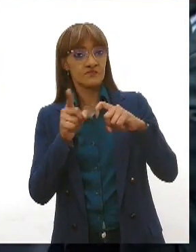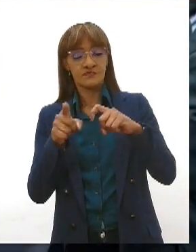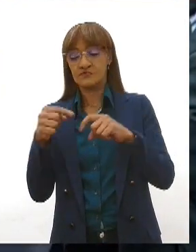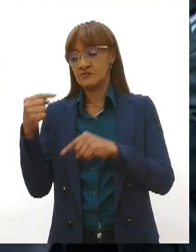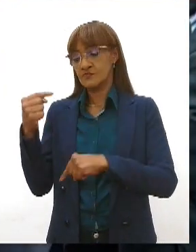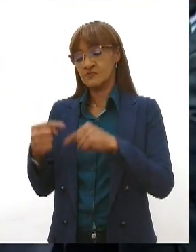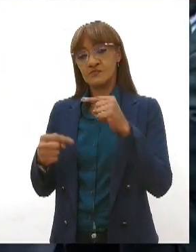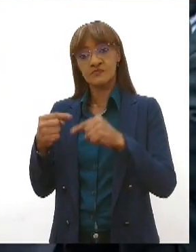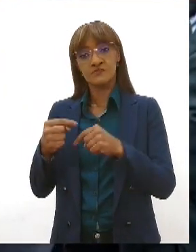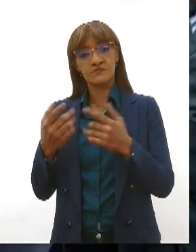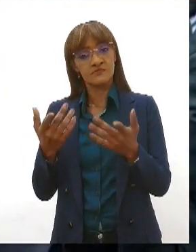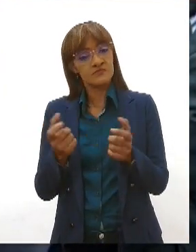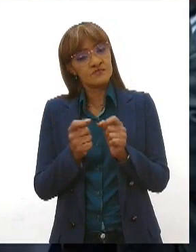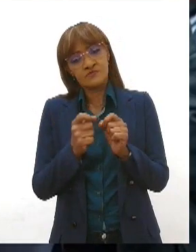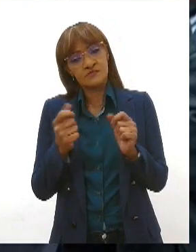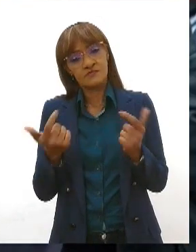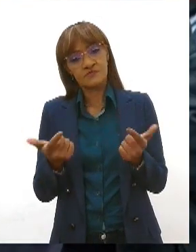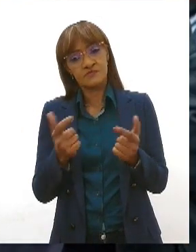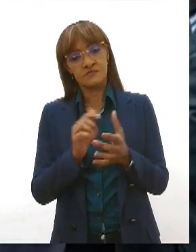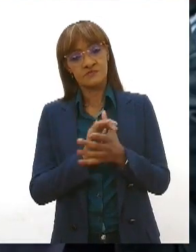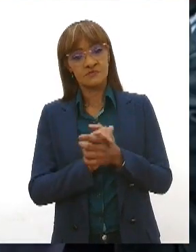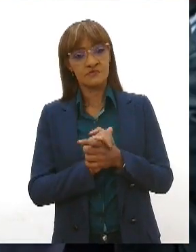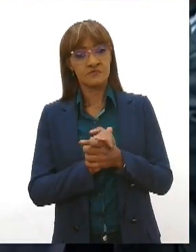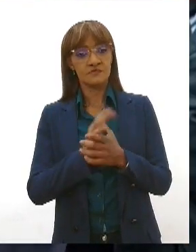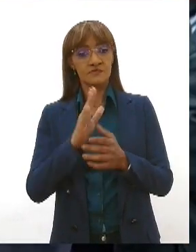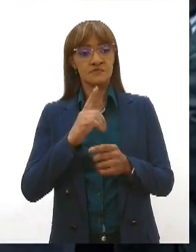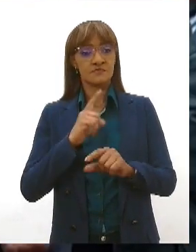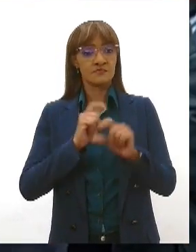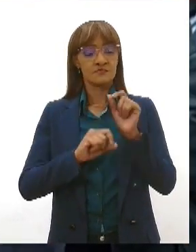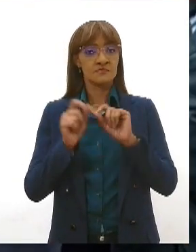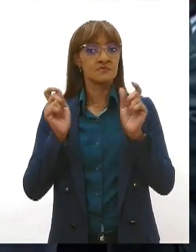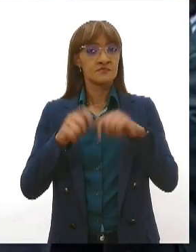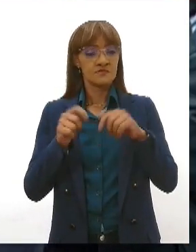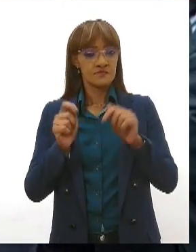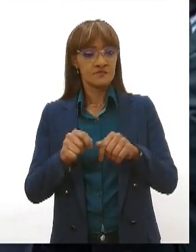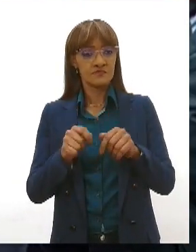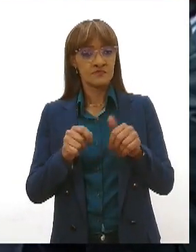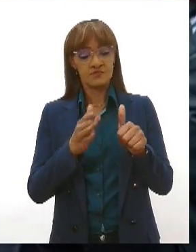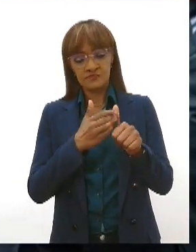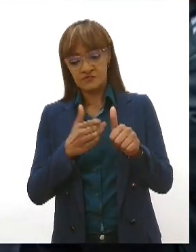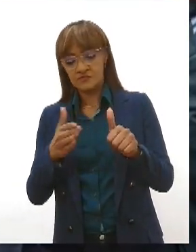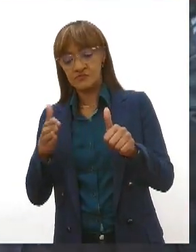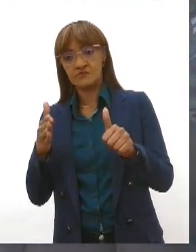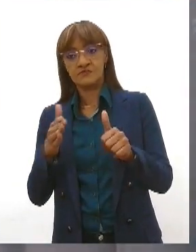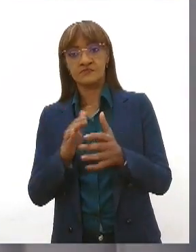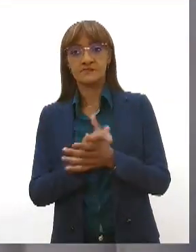lógico, apropriando-se de informações para a gente poder também, através do nosso mandato, colaborar com essa causa.